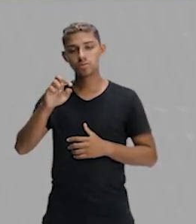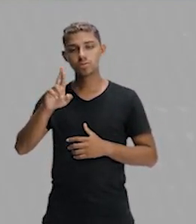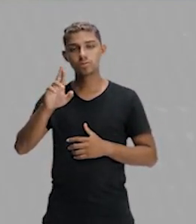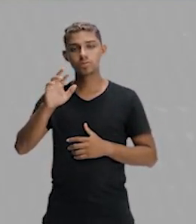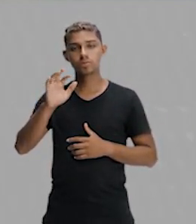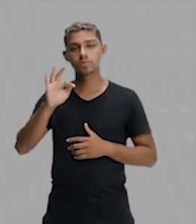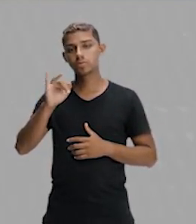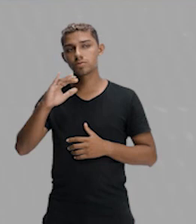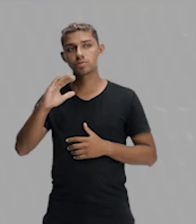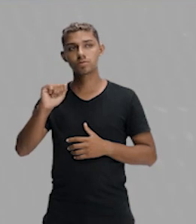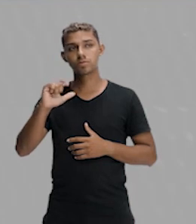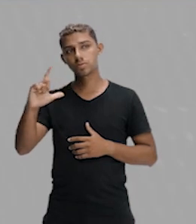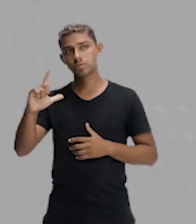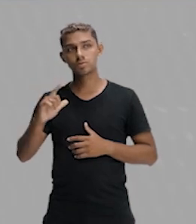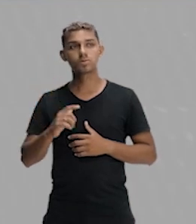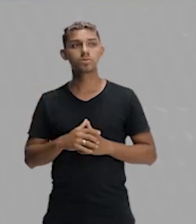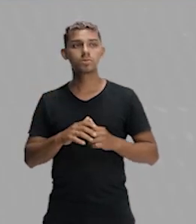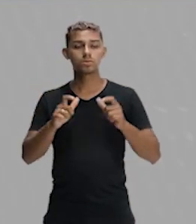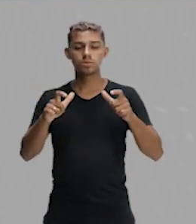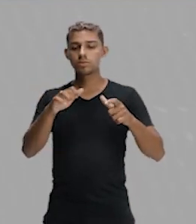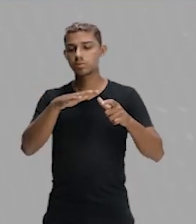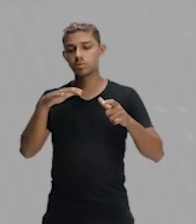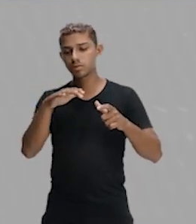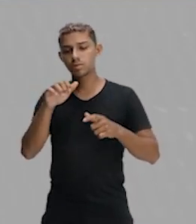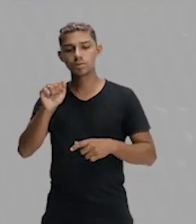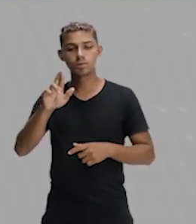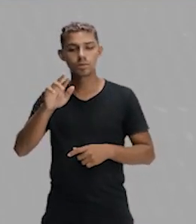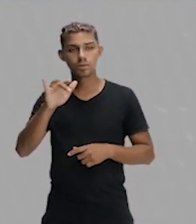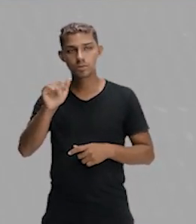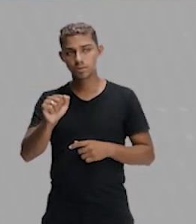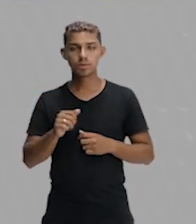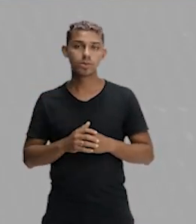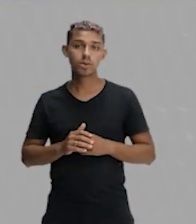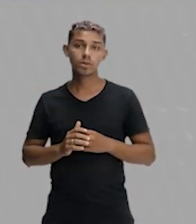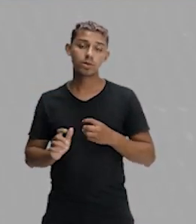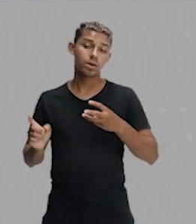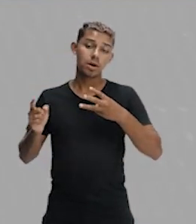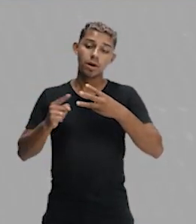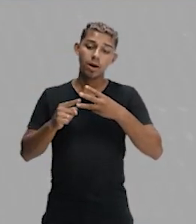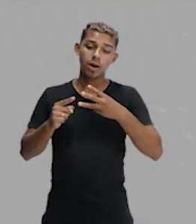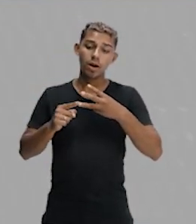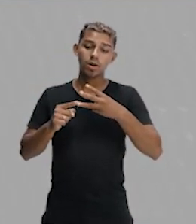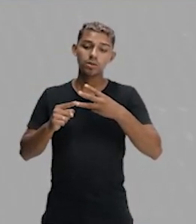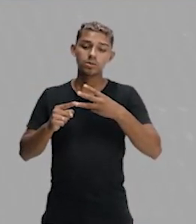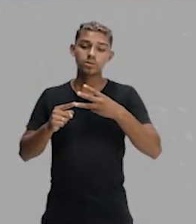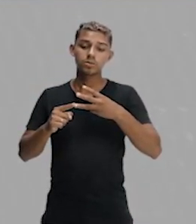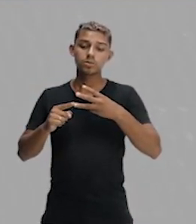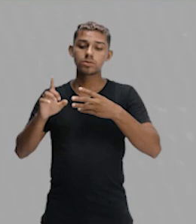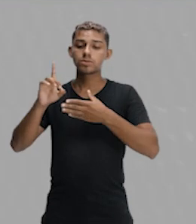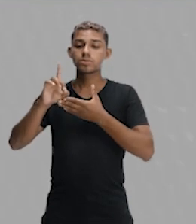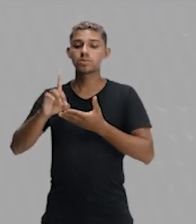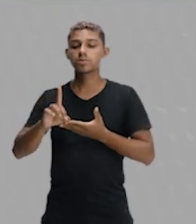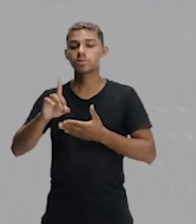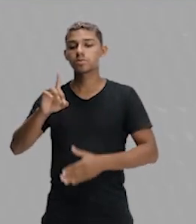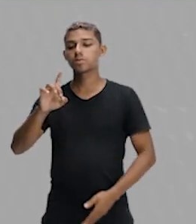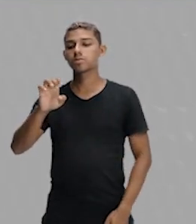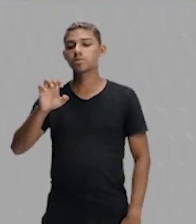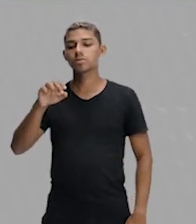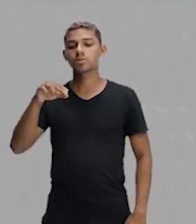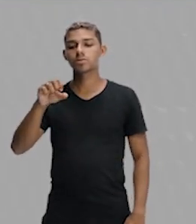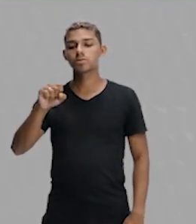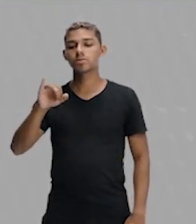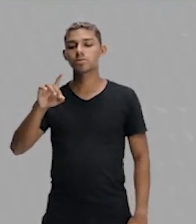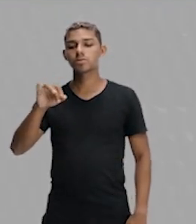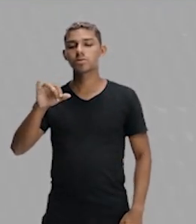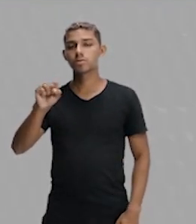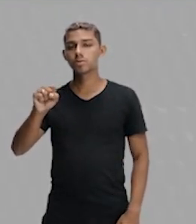superficial representada pela área, né, como se fosse uma placa, e a densidade volumétrica, tá ok? Então nós temos três formas de